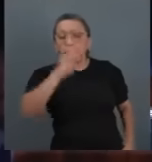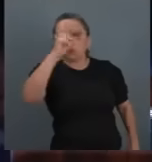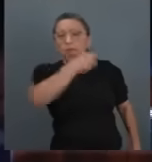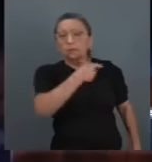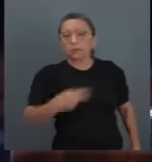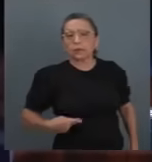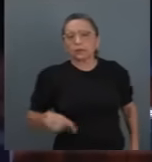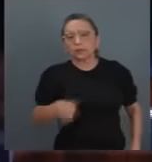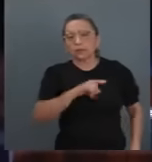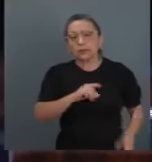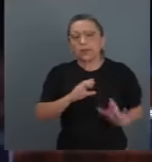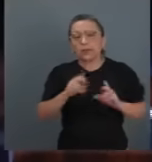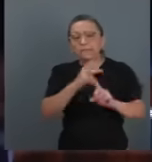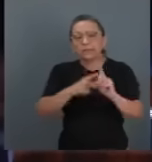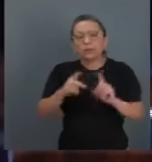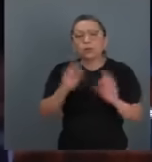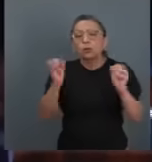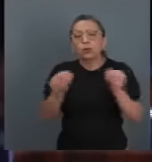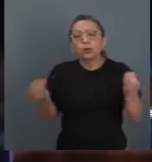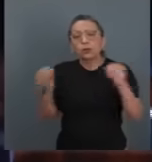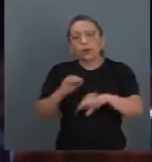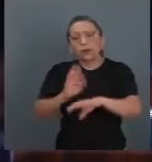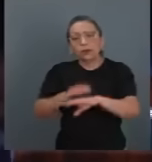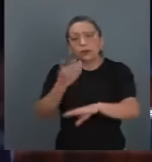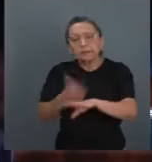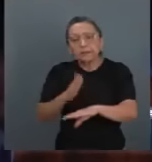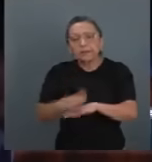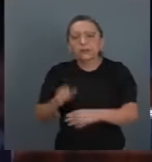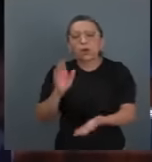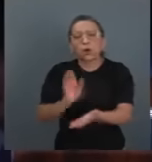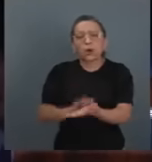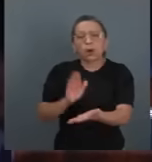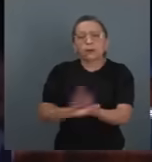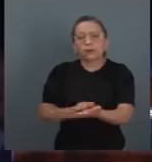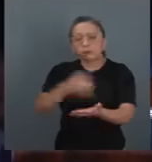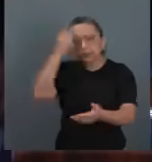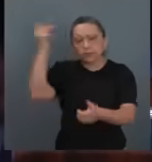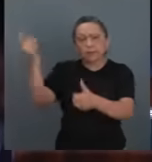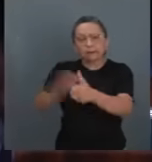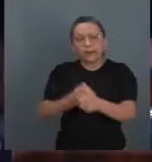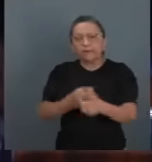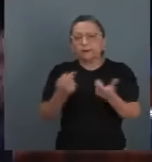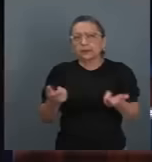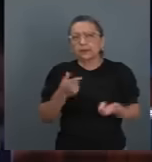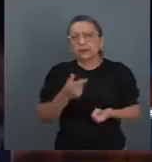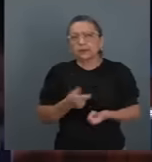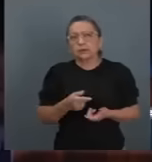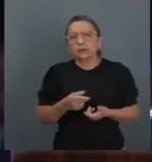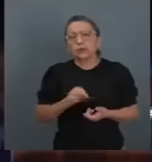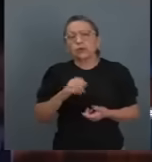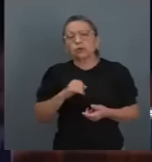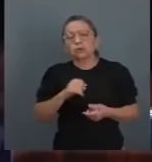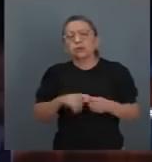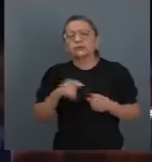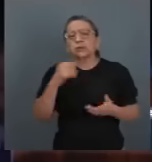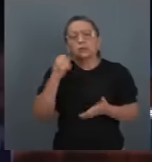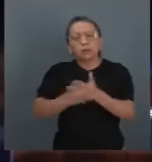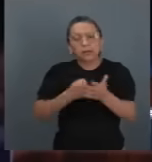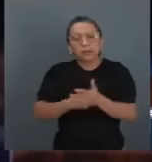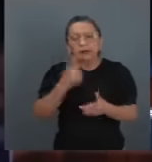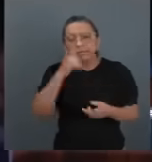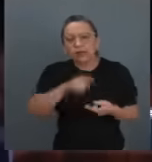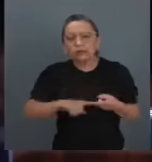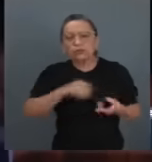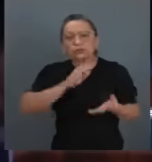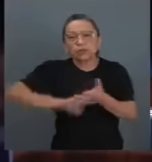da Previdência não são colocadas em prática? Cobrança dos devedores, assim chamado contumaz, combate às fraudes, à